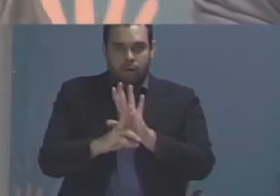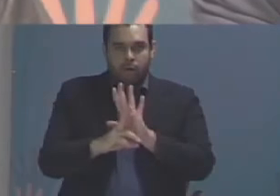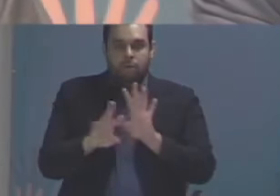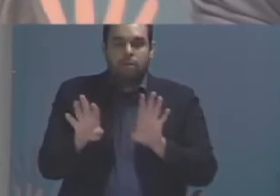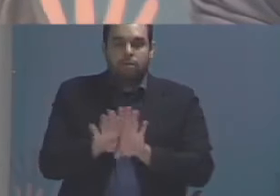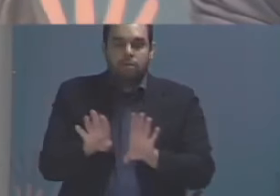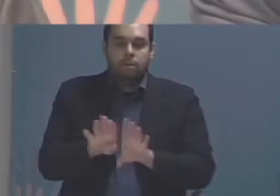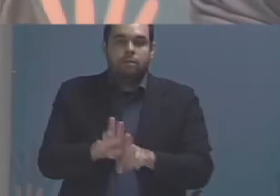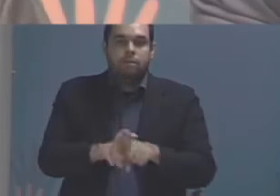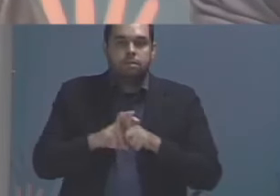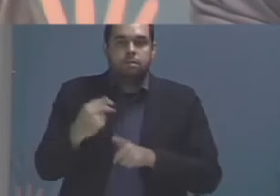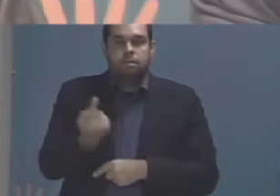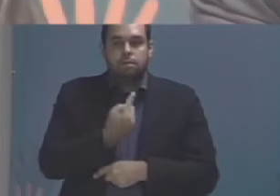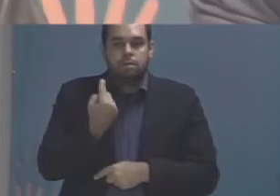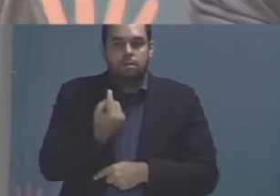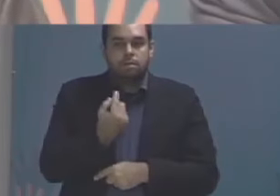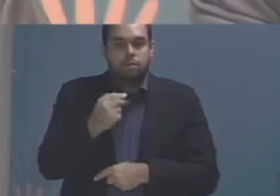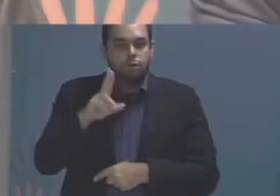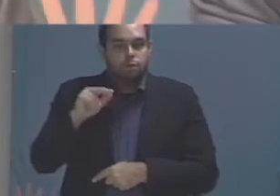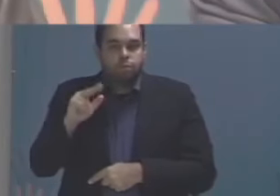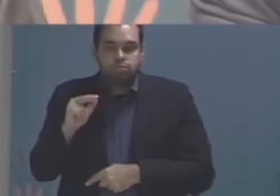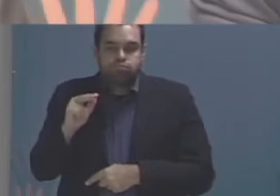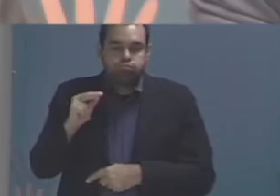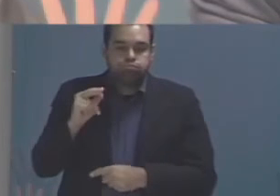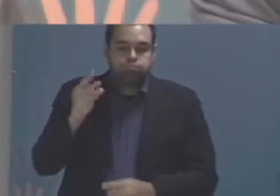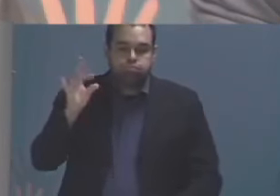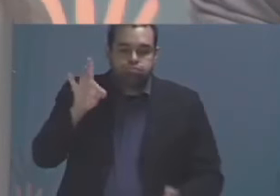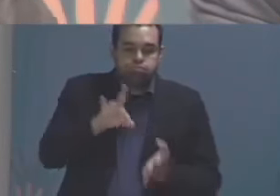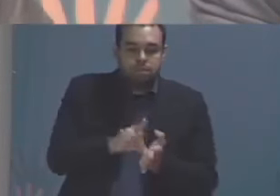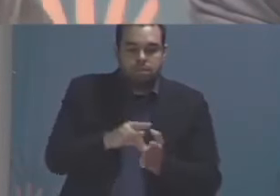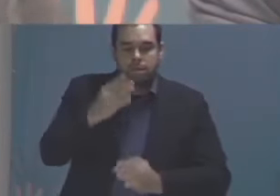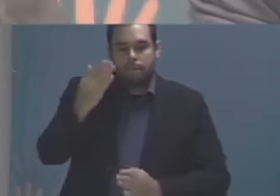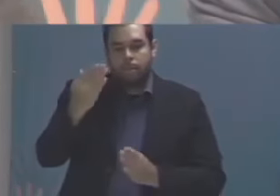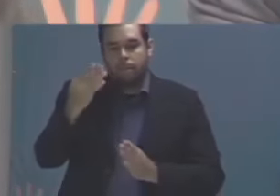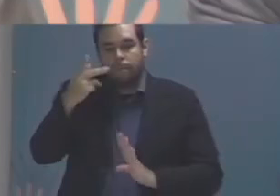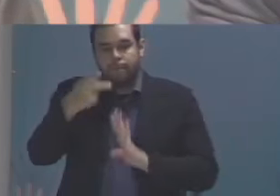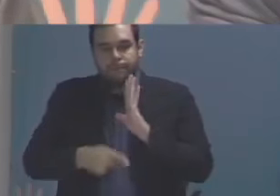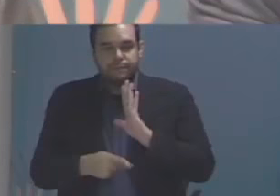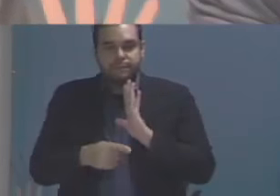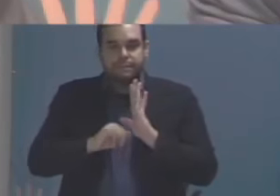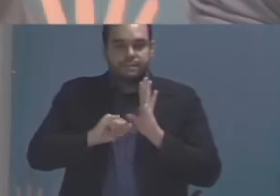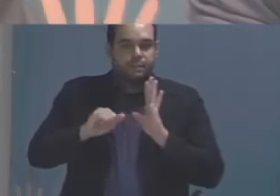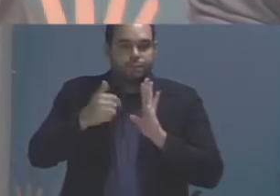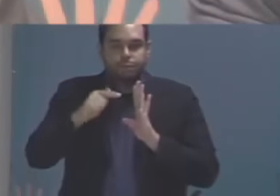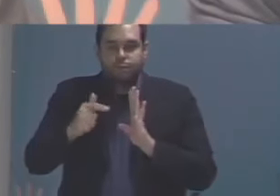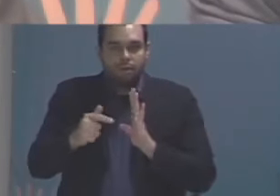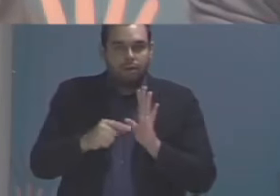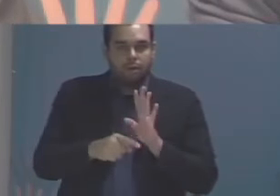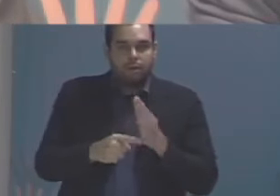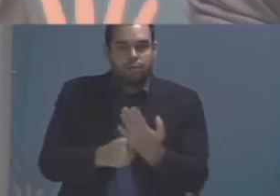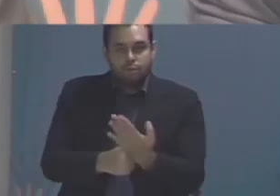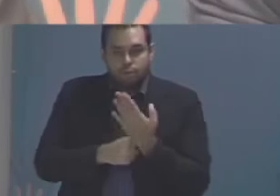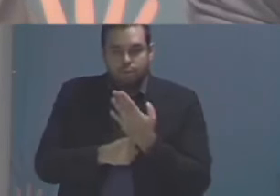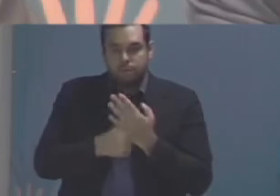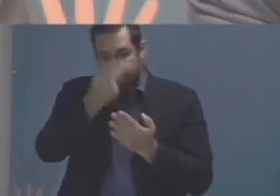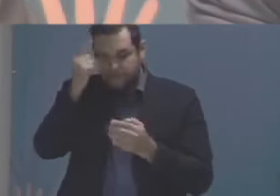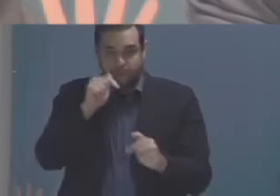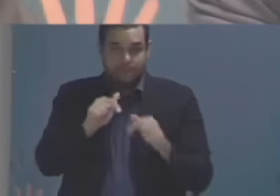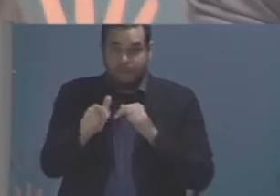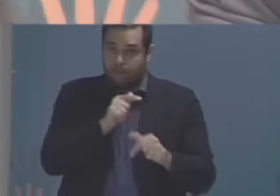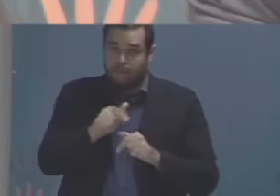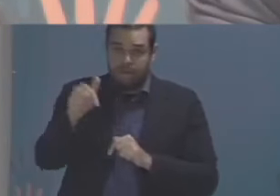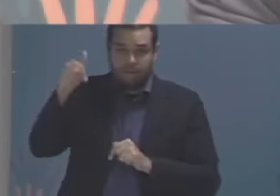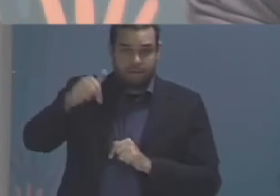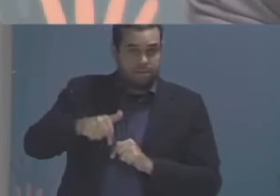e que nós não conseguiremos implementar nenhum projeto sem a ajuda e o auxílio dos trabalhadores dessa